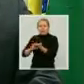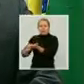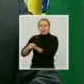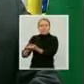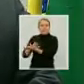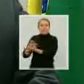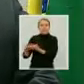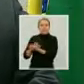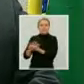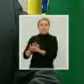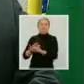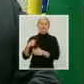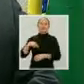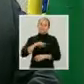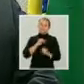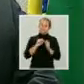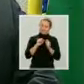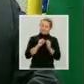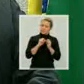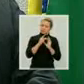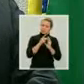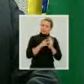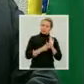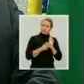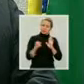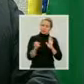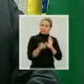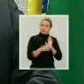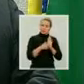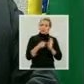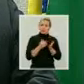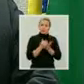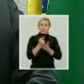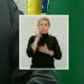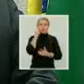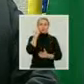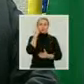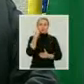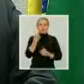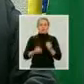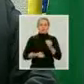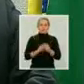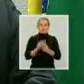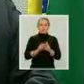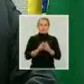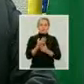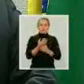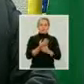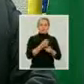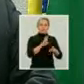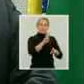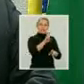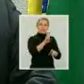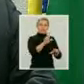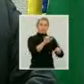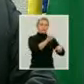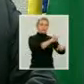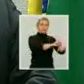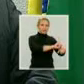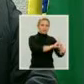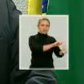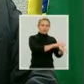onde se pensa, inicialmente, construir cinco centros de produção de livros